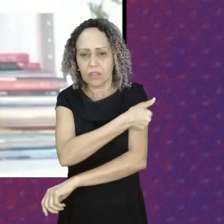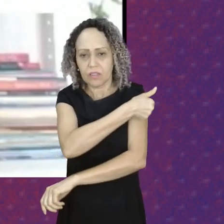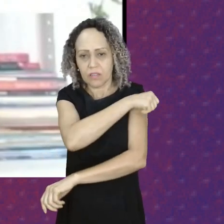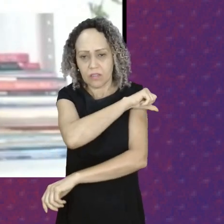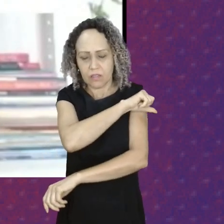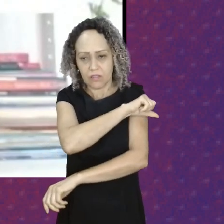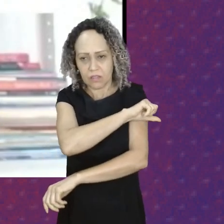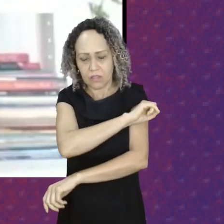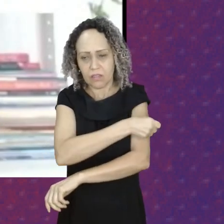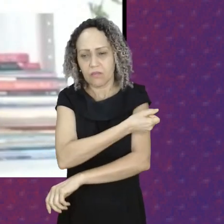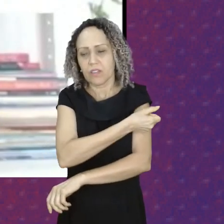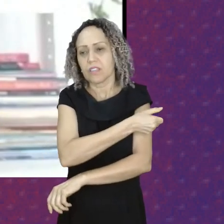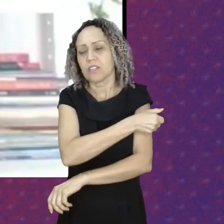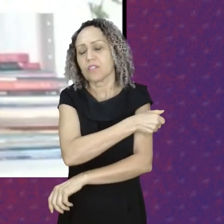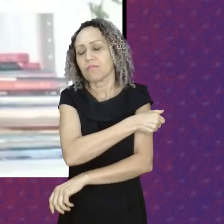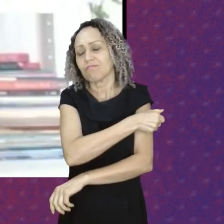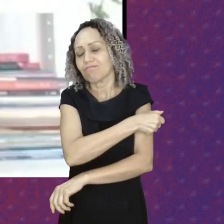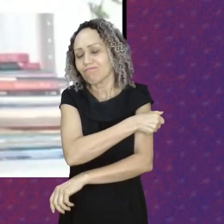nos últimos anos,